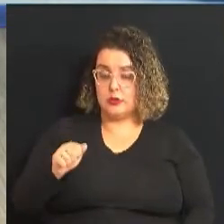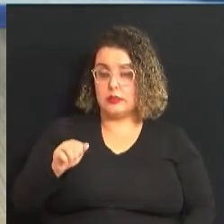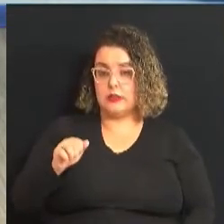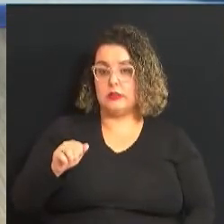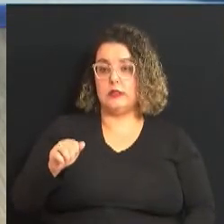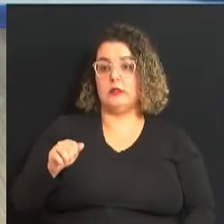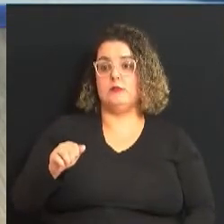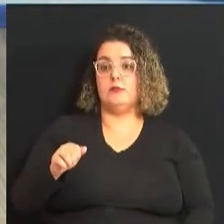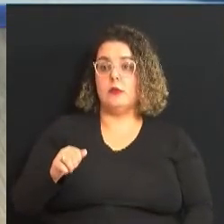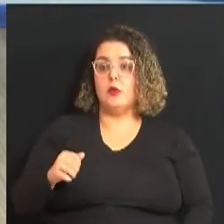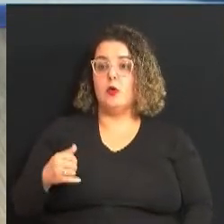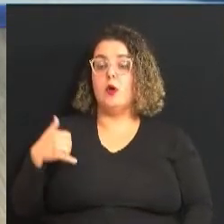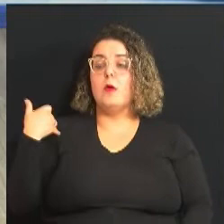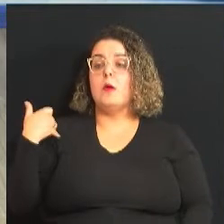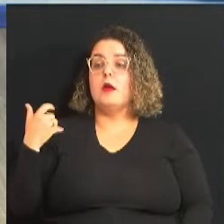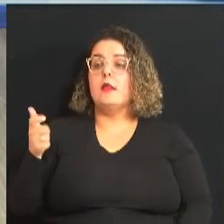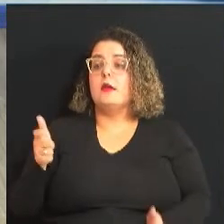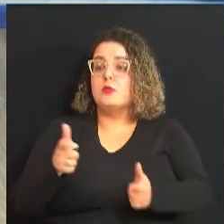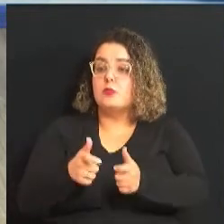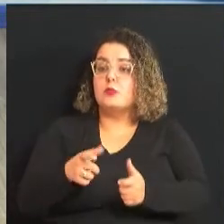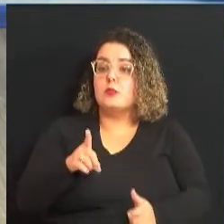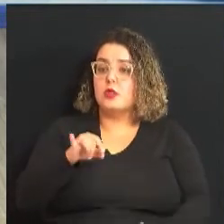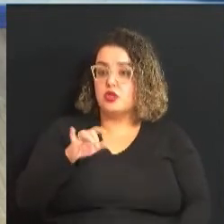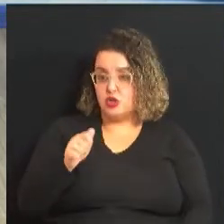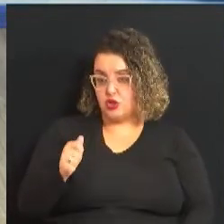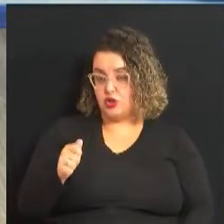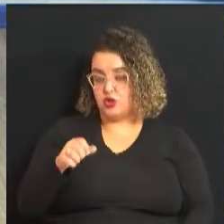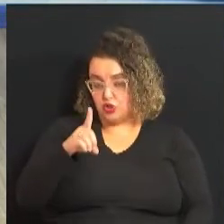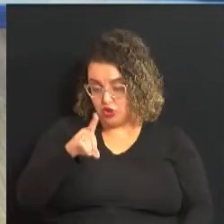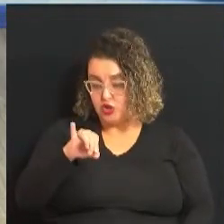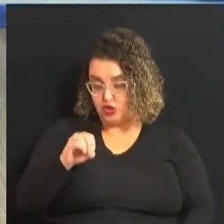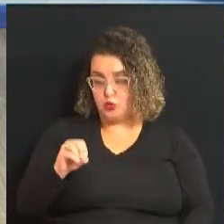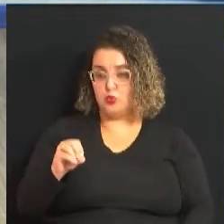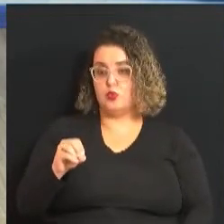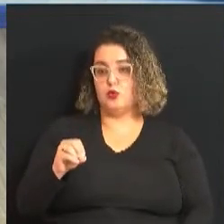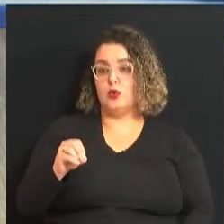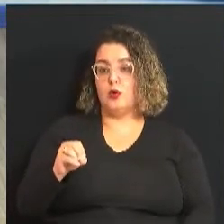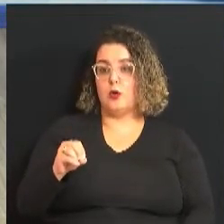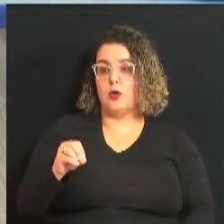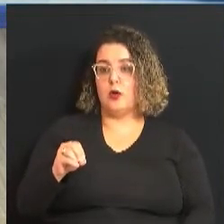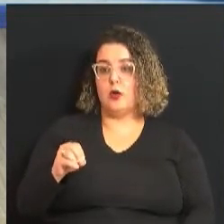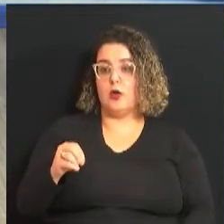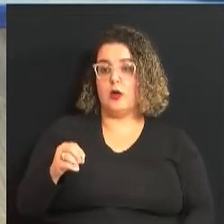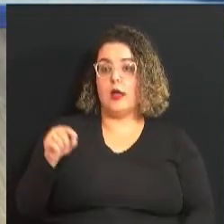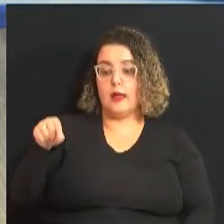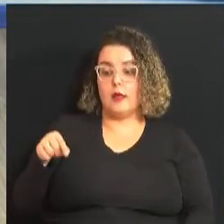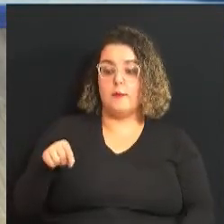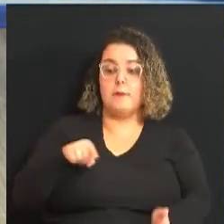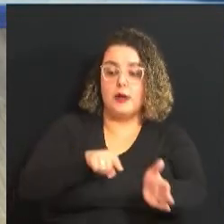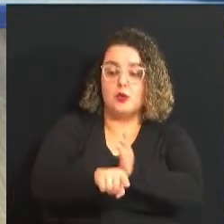idade mínima para colocar o DIU? Ela está perguntando a mínima, eu já pergunto a máxima.